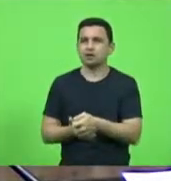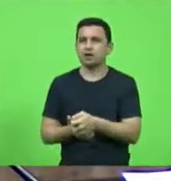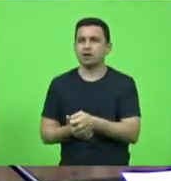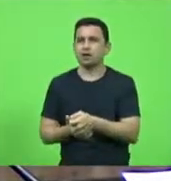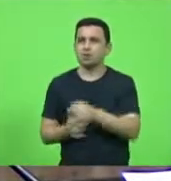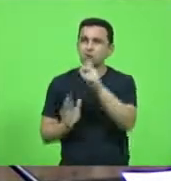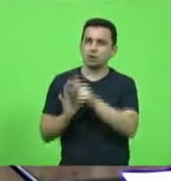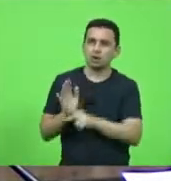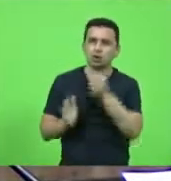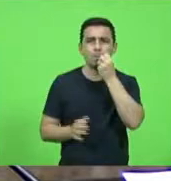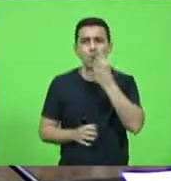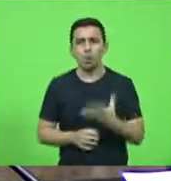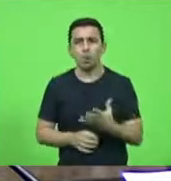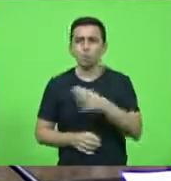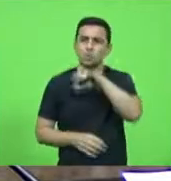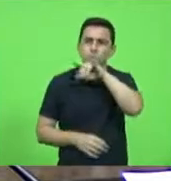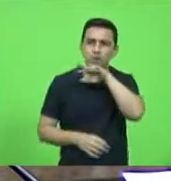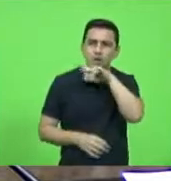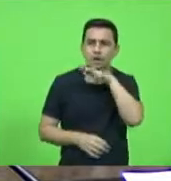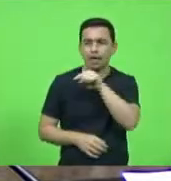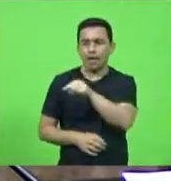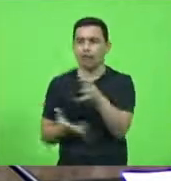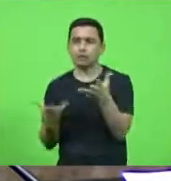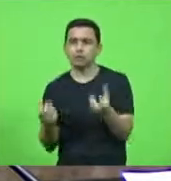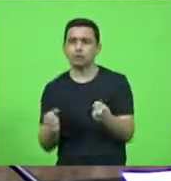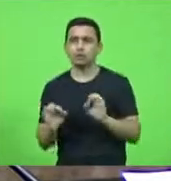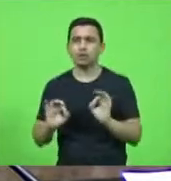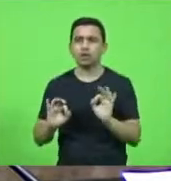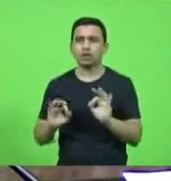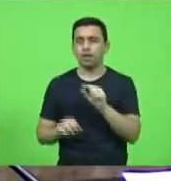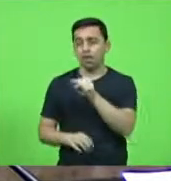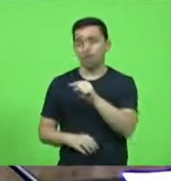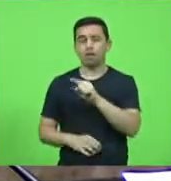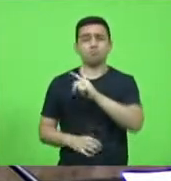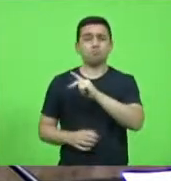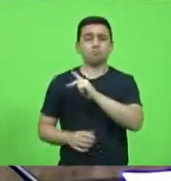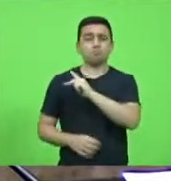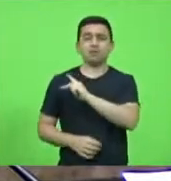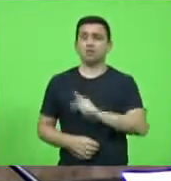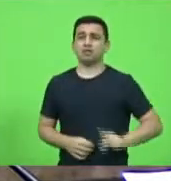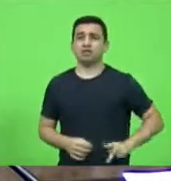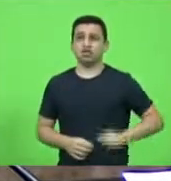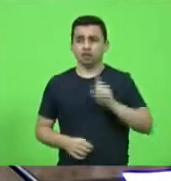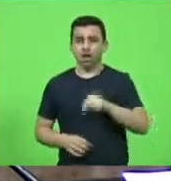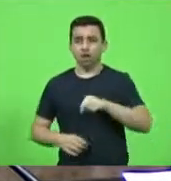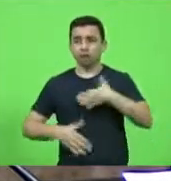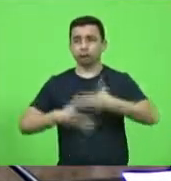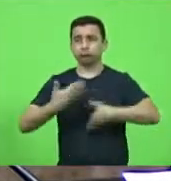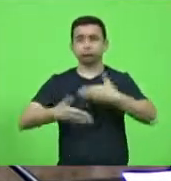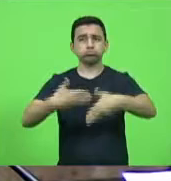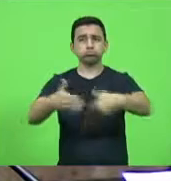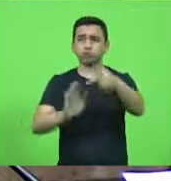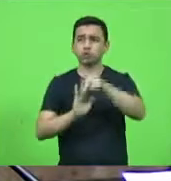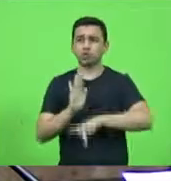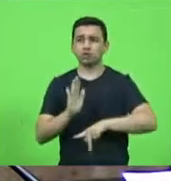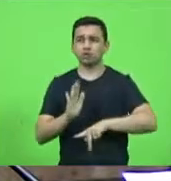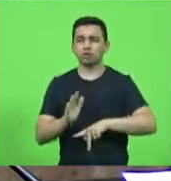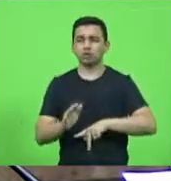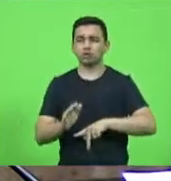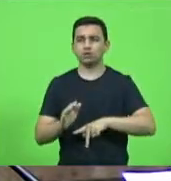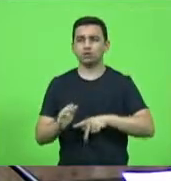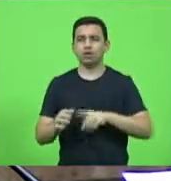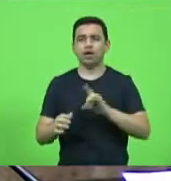se o projeto é bom, se o projeto é ruim, se ela é a favor ou não. Ela é presidente para dar encaminhamento aos projetos, e não para sentar em